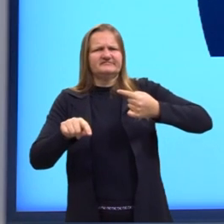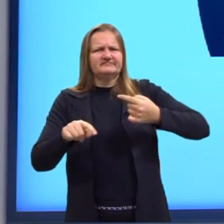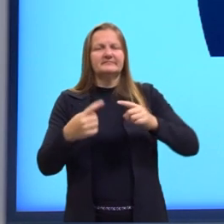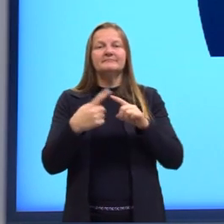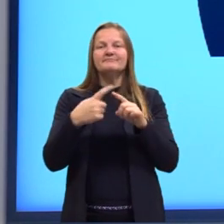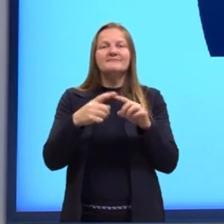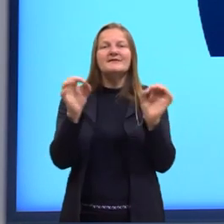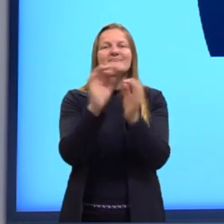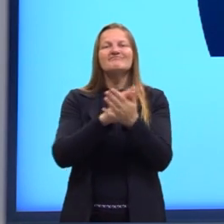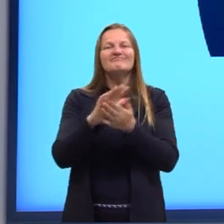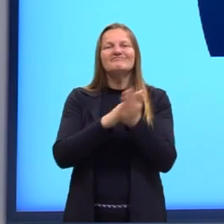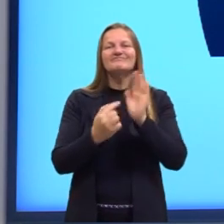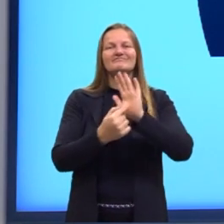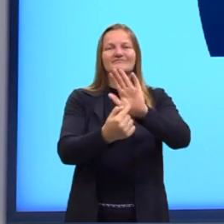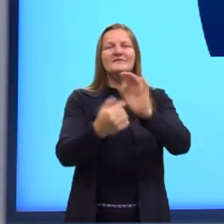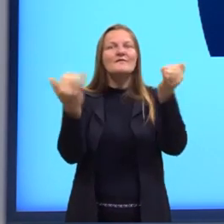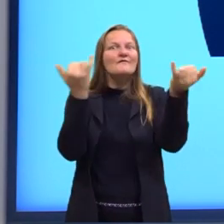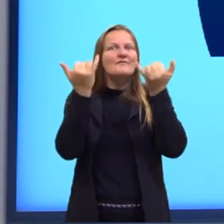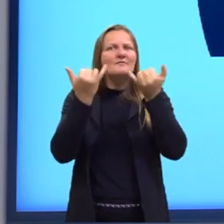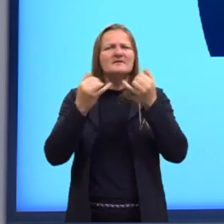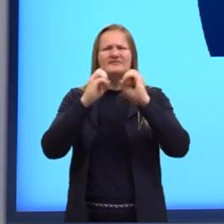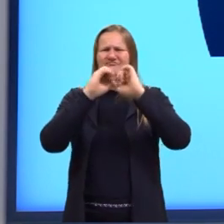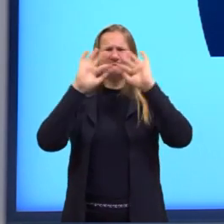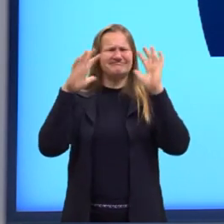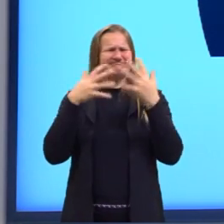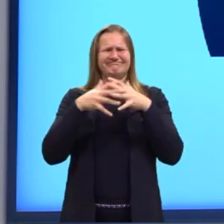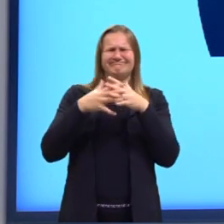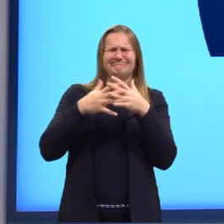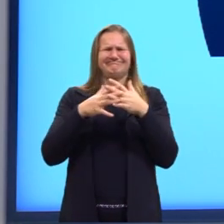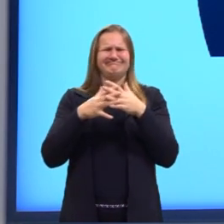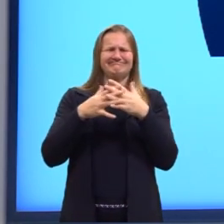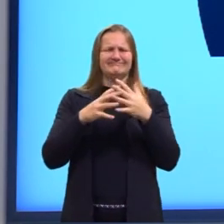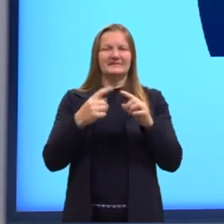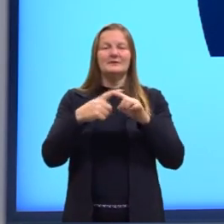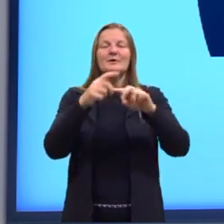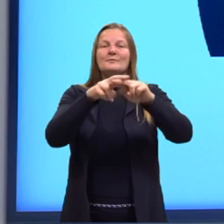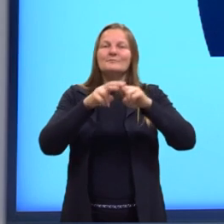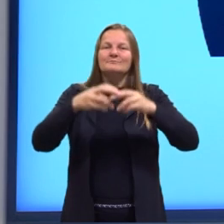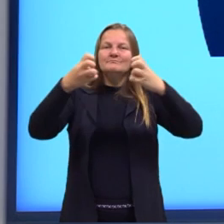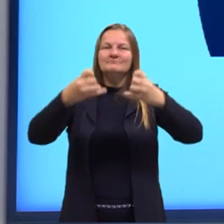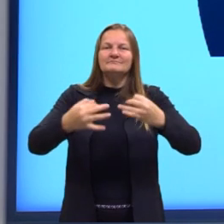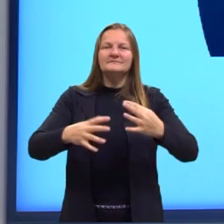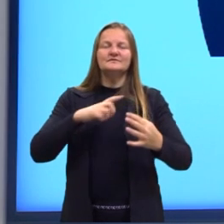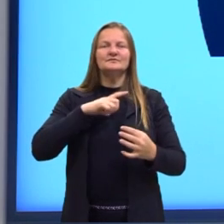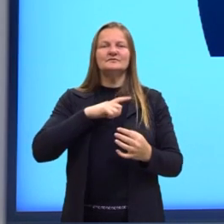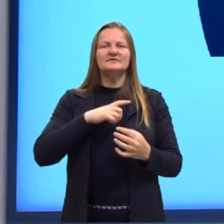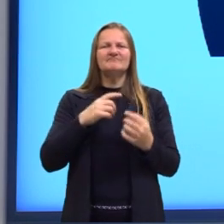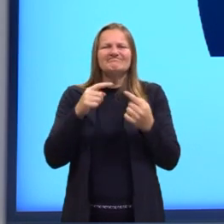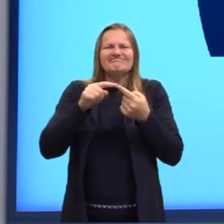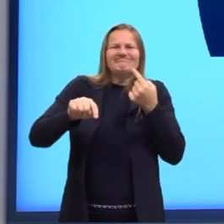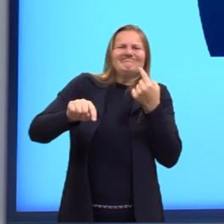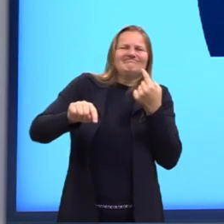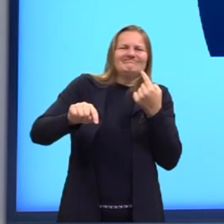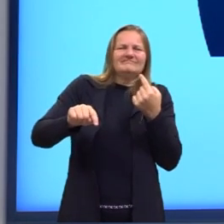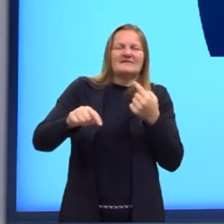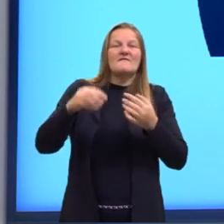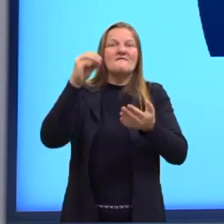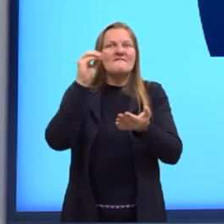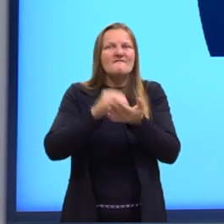elas não apresentam informações Claras e portanto nelas são incoerentes